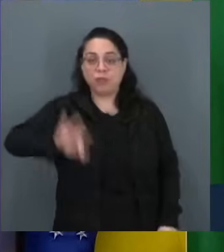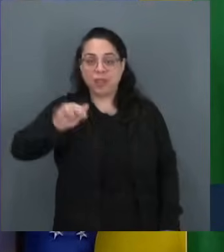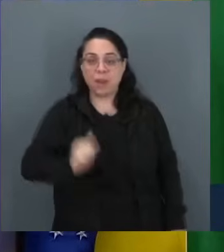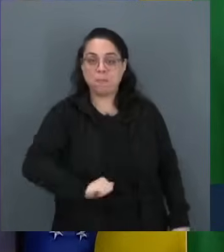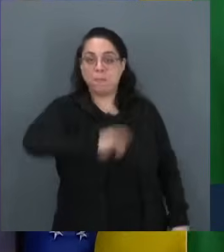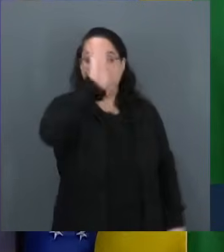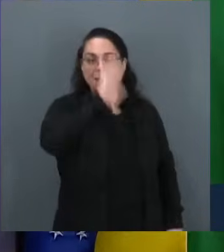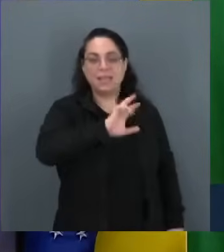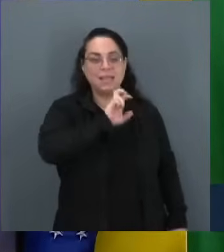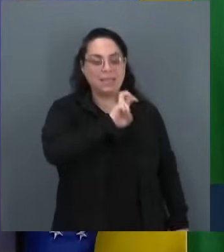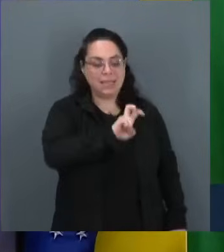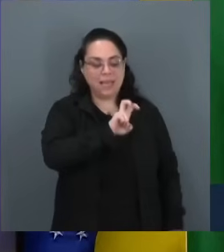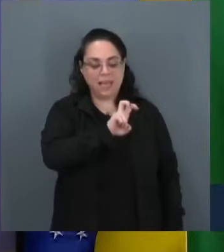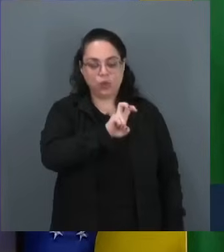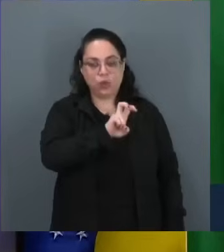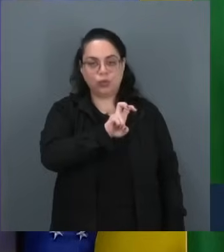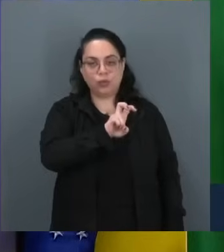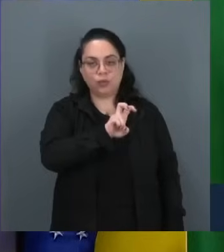de